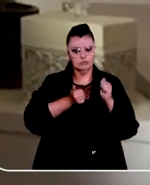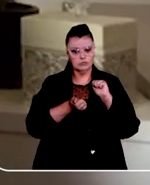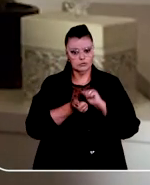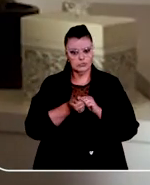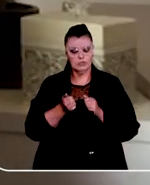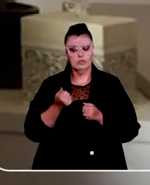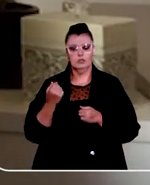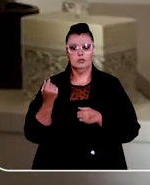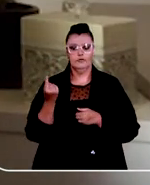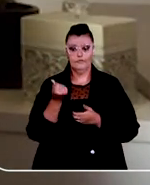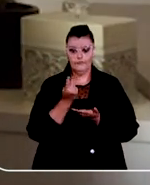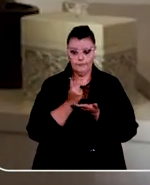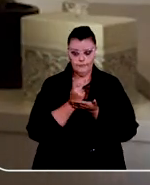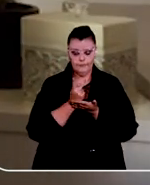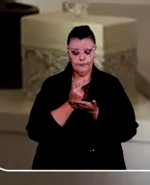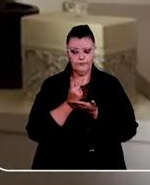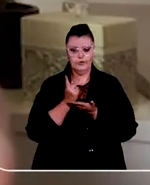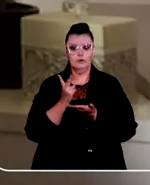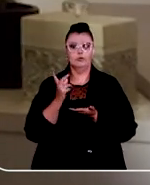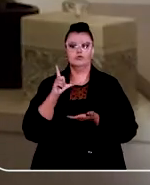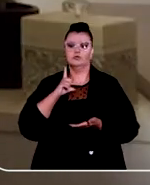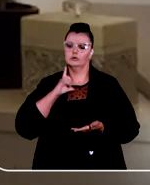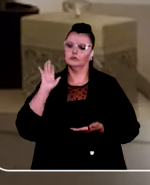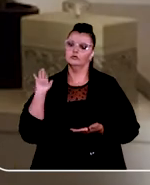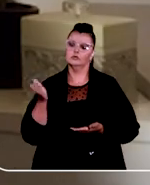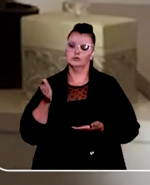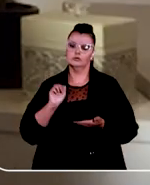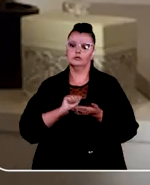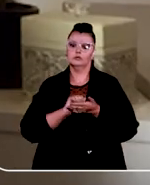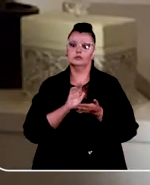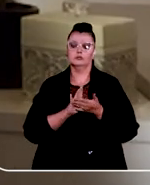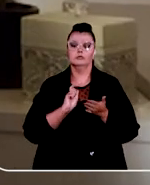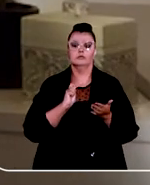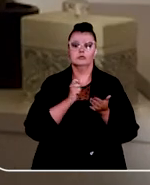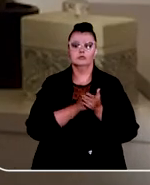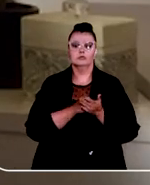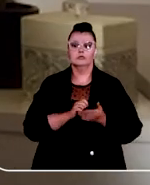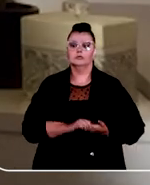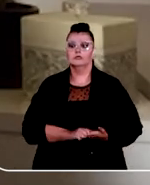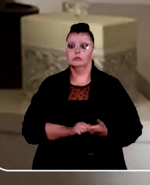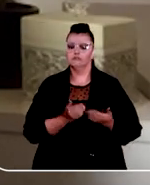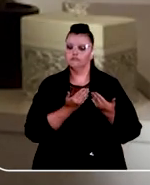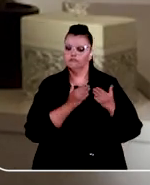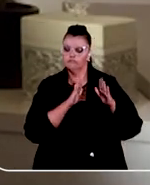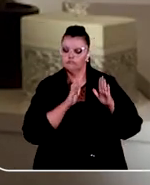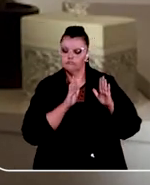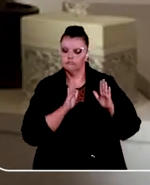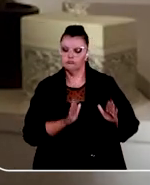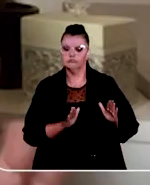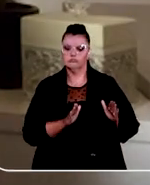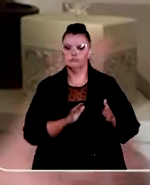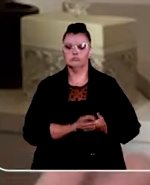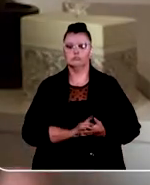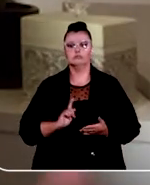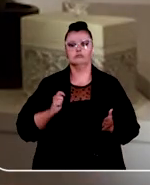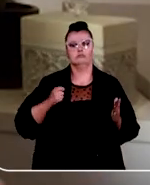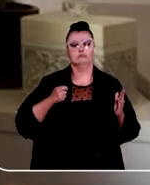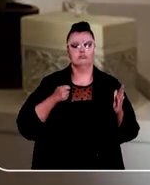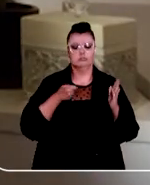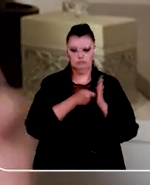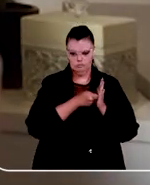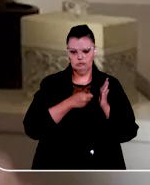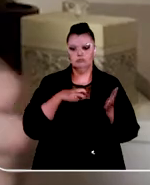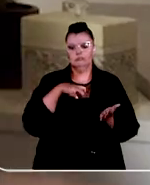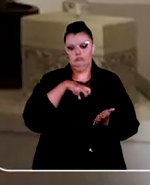portanto no mandado de pagamento foi sobre ISO que o esta exata decidiu manifestando o entendimento no sentido de que essa adequação de